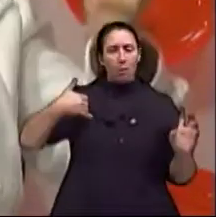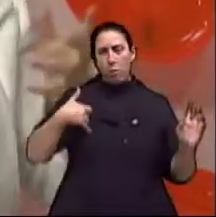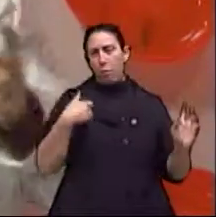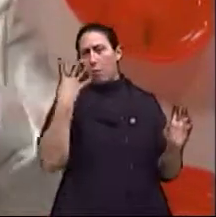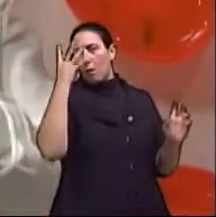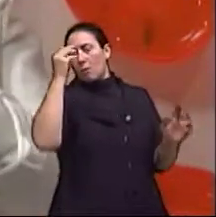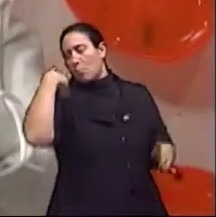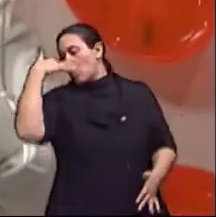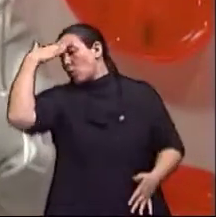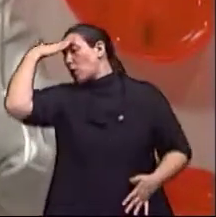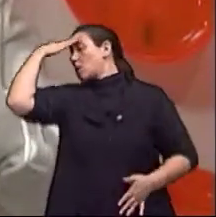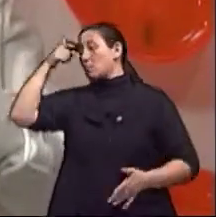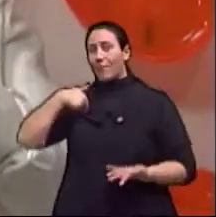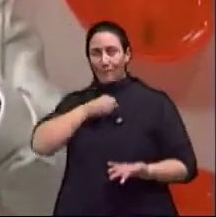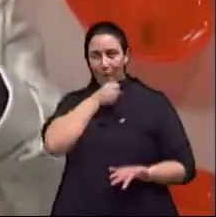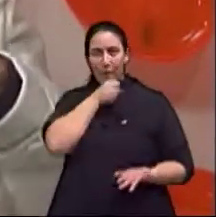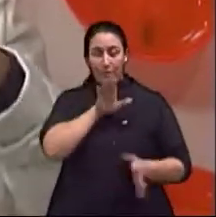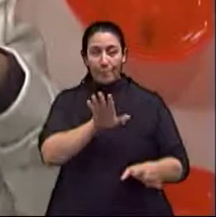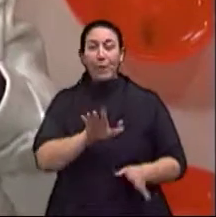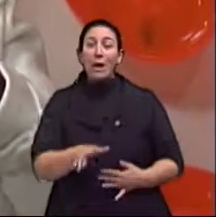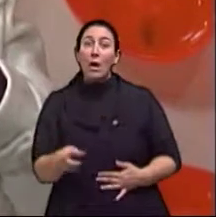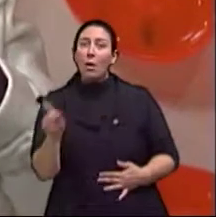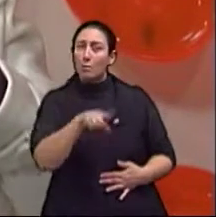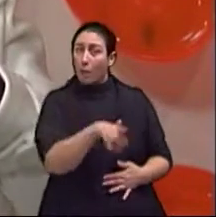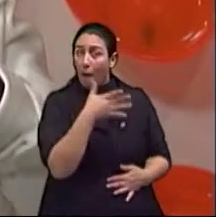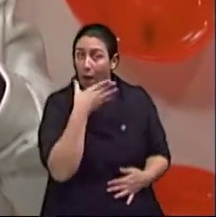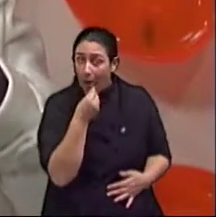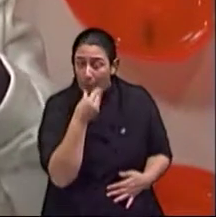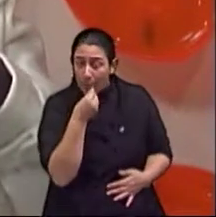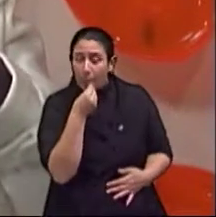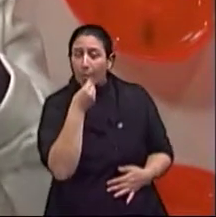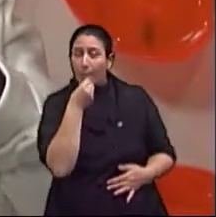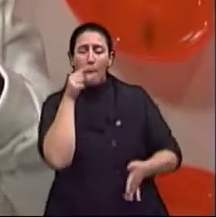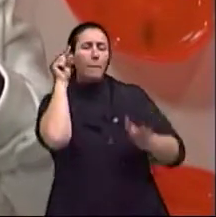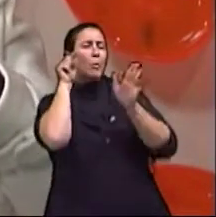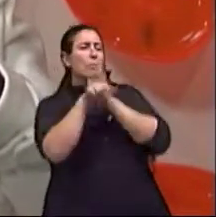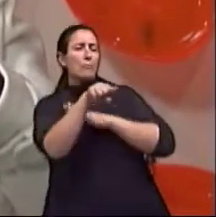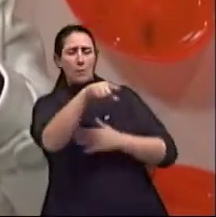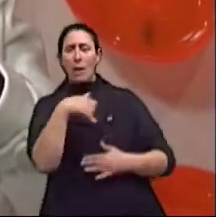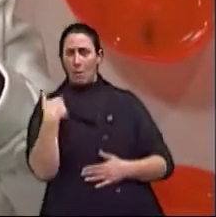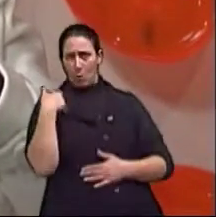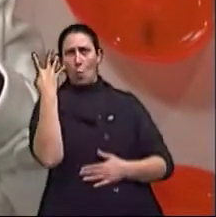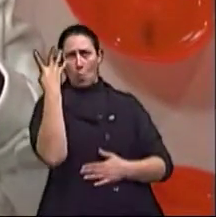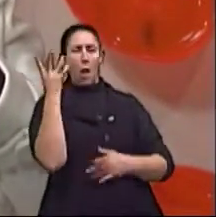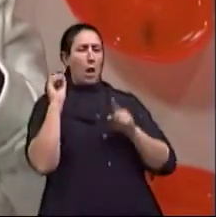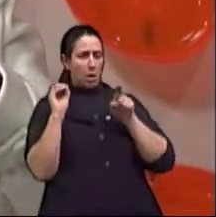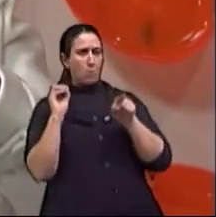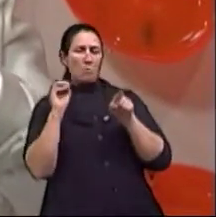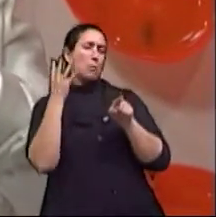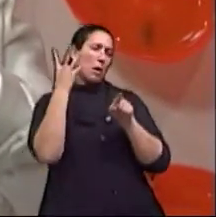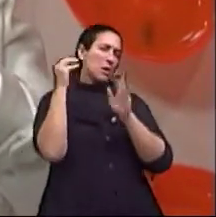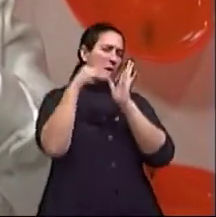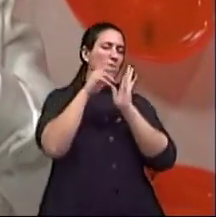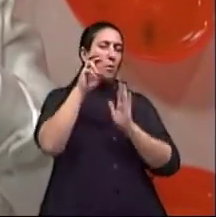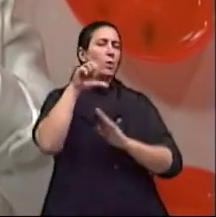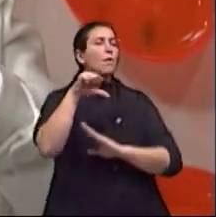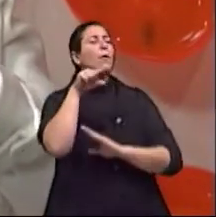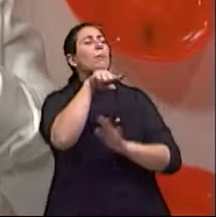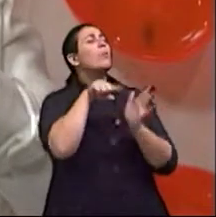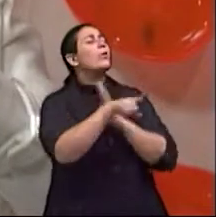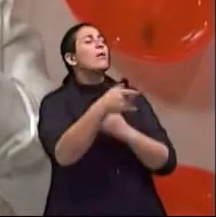meu Deus o tempo passou o homem nessa pesquisa o homem de 40 a 59 anos